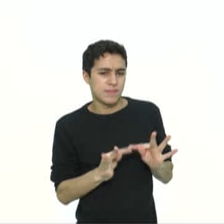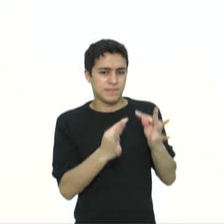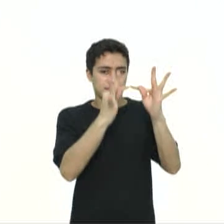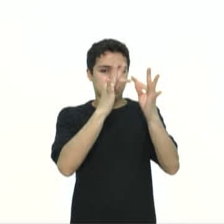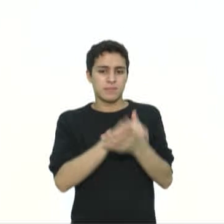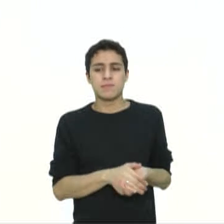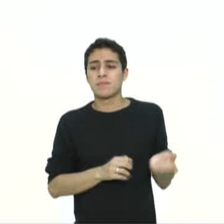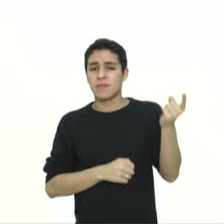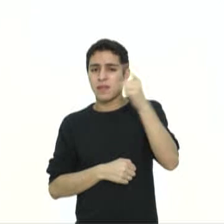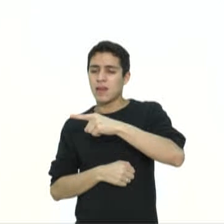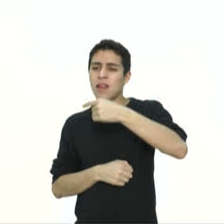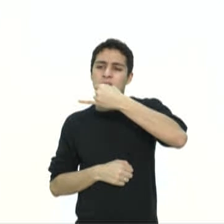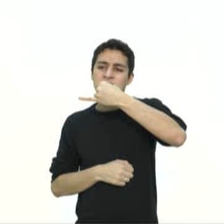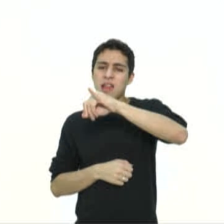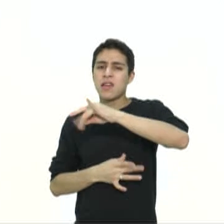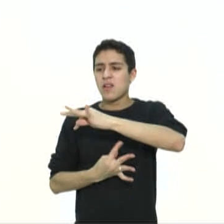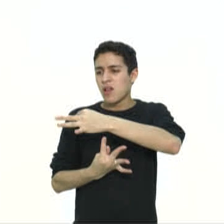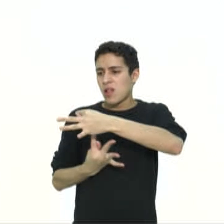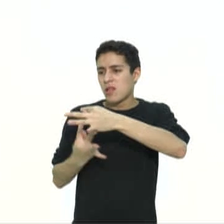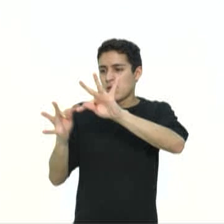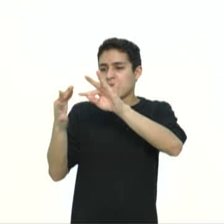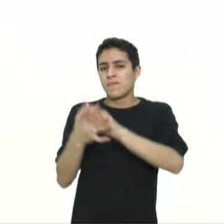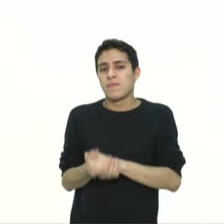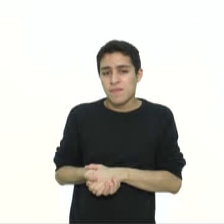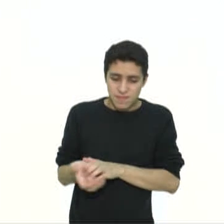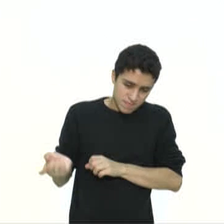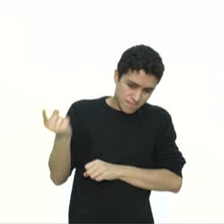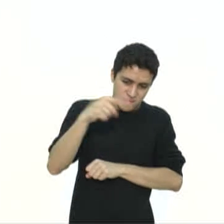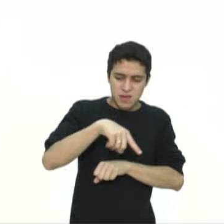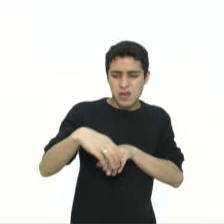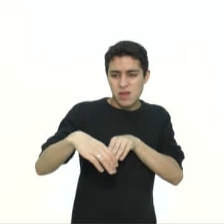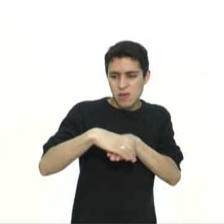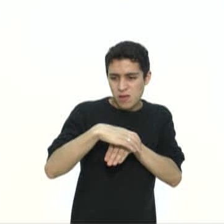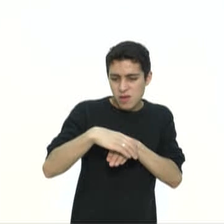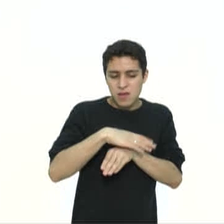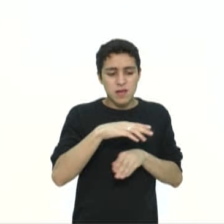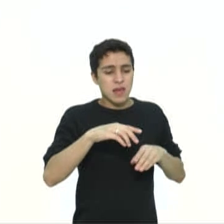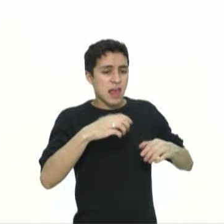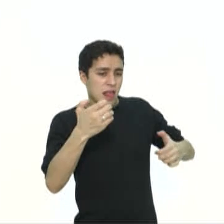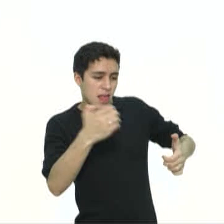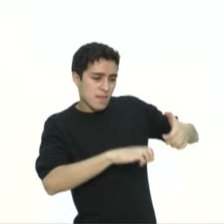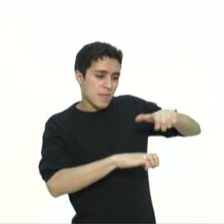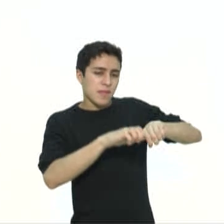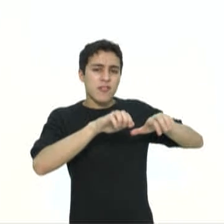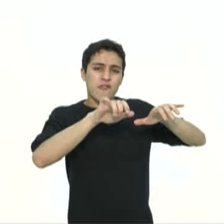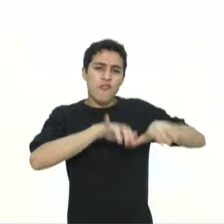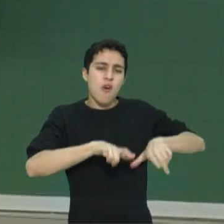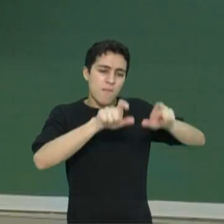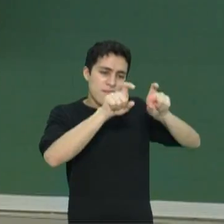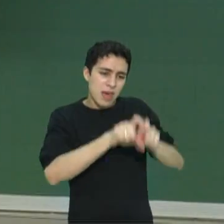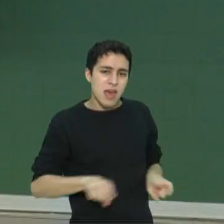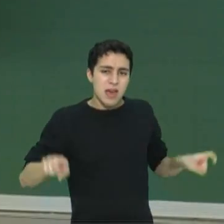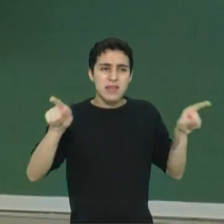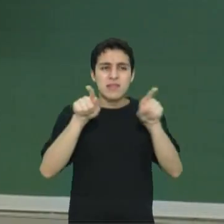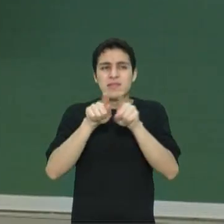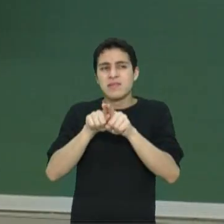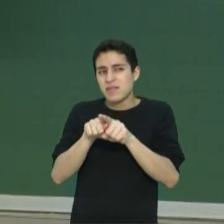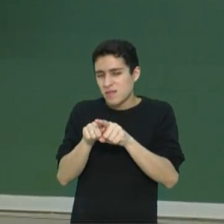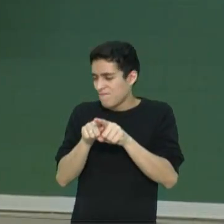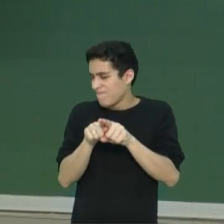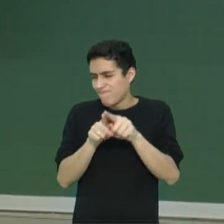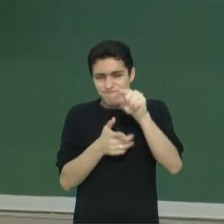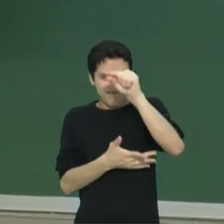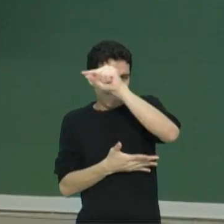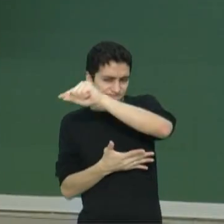indústria eletroeletrônica indústria de calçados equipamentos de informática Indústria Aeronáutica todas esses